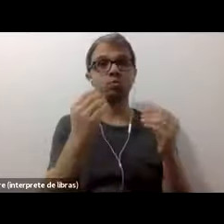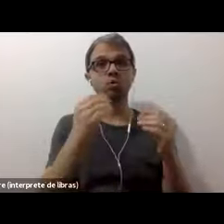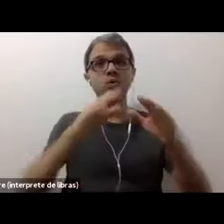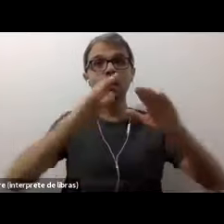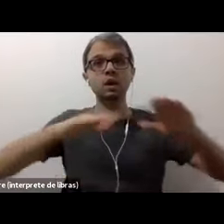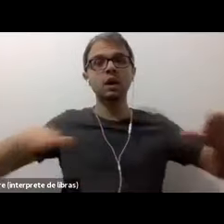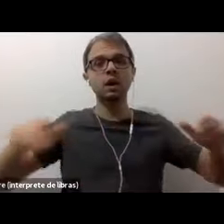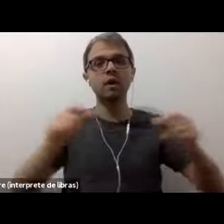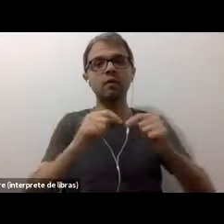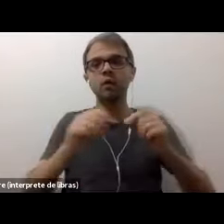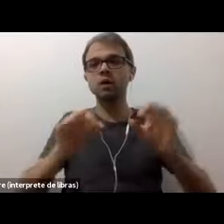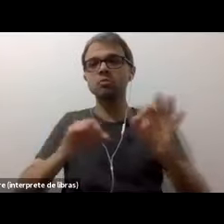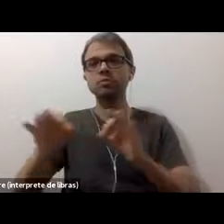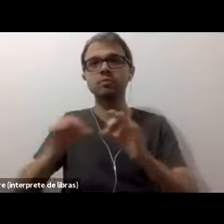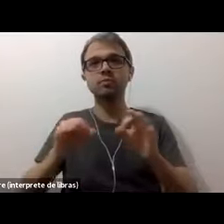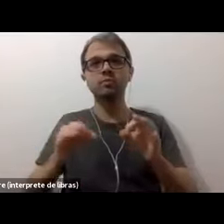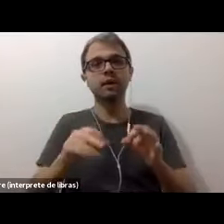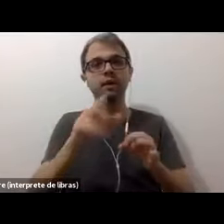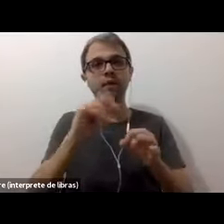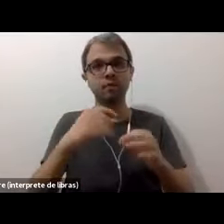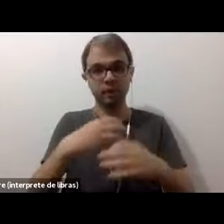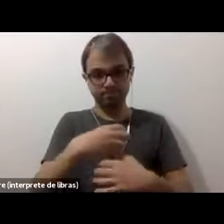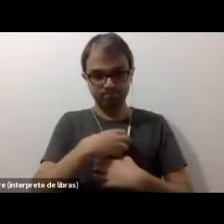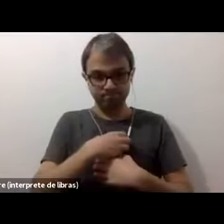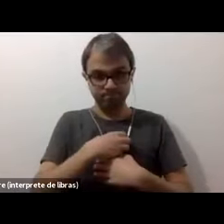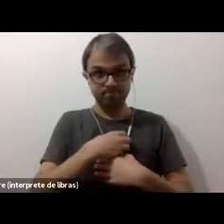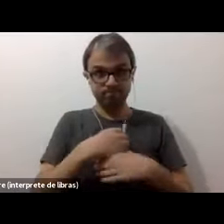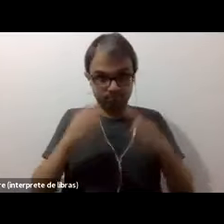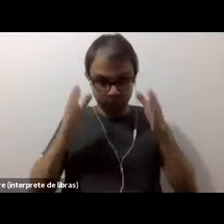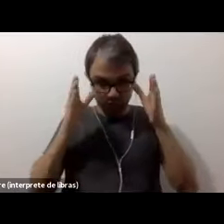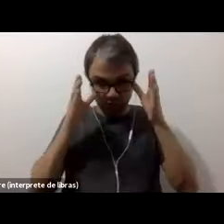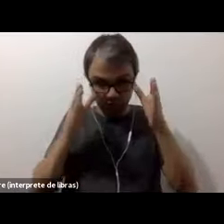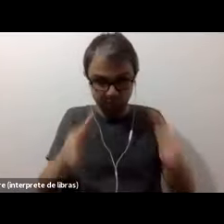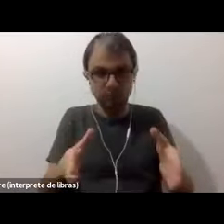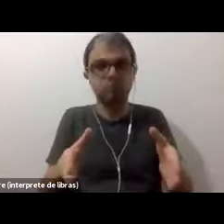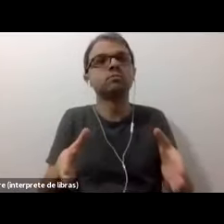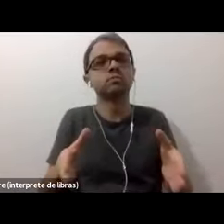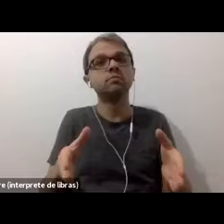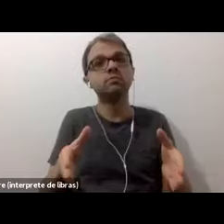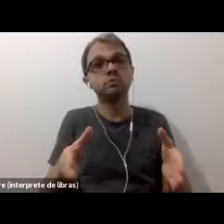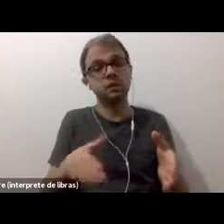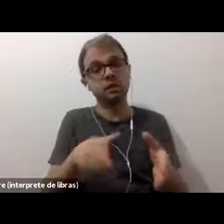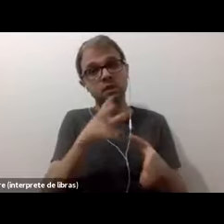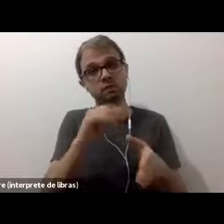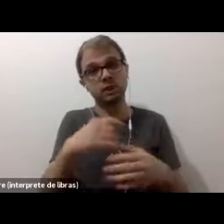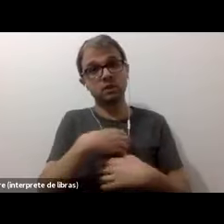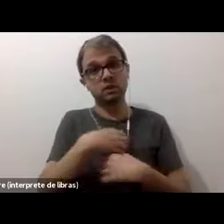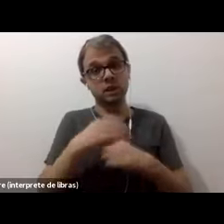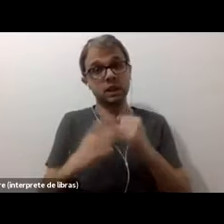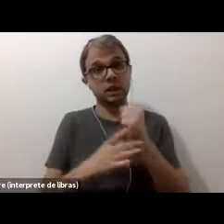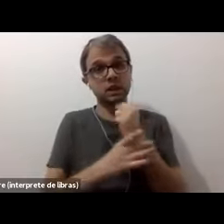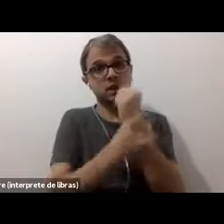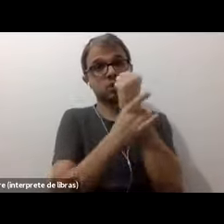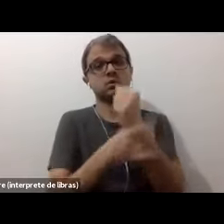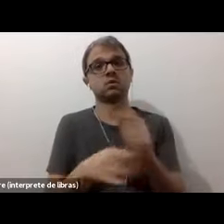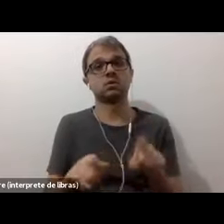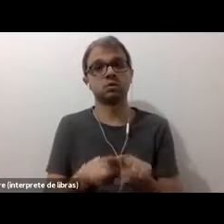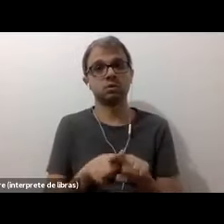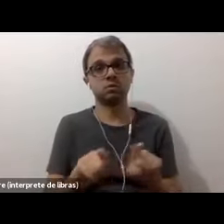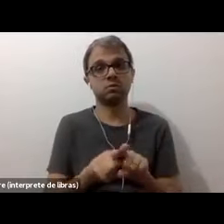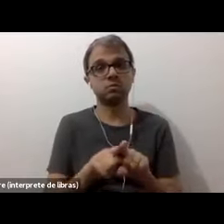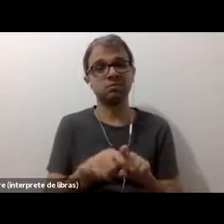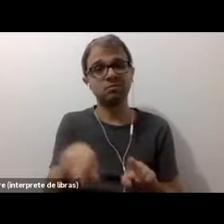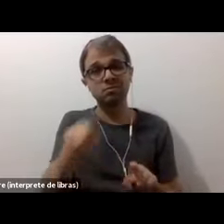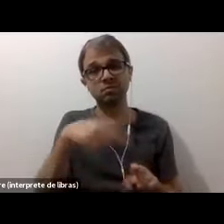centrar, se sentir segura, né? A rotina traz segurança nesse momento para ela. Um outro ponto é a gente poder entender as